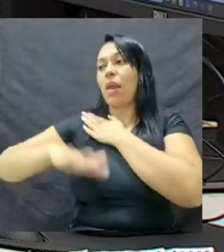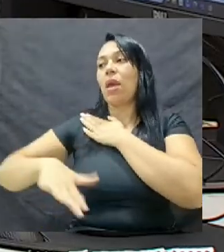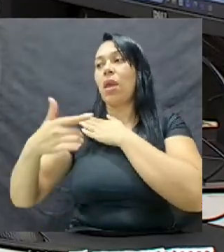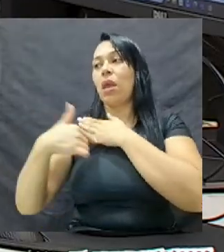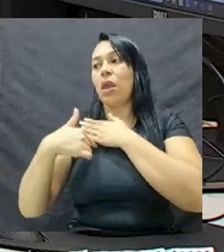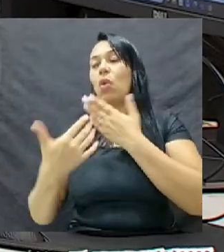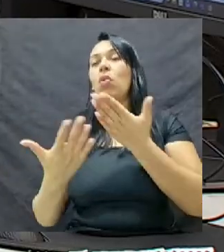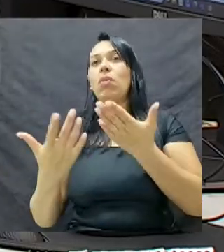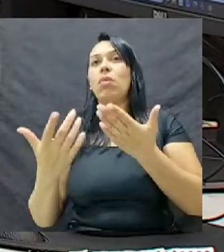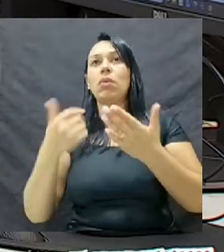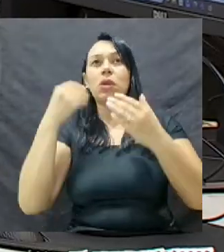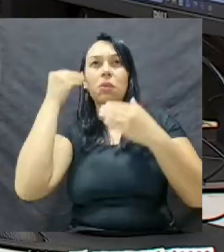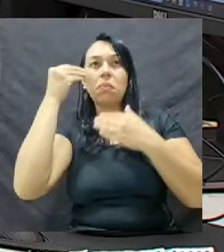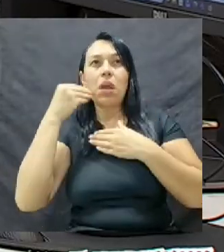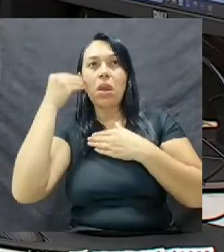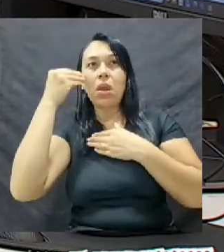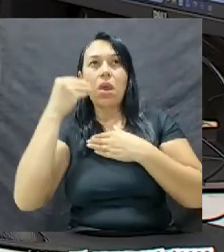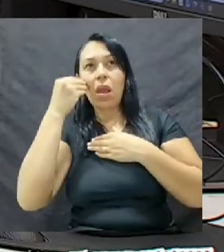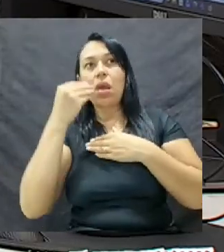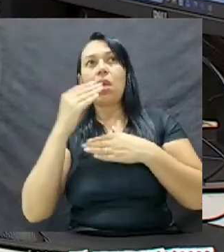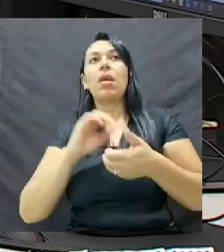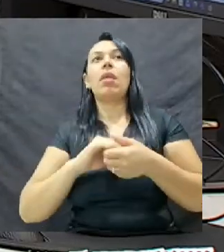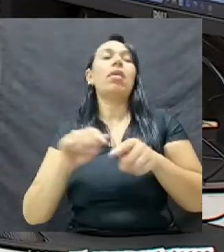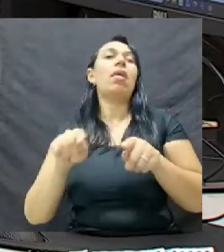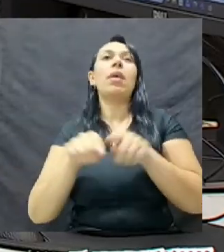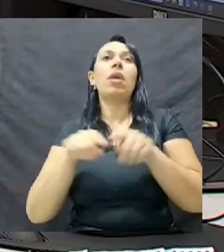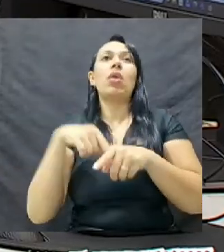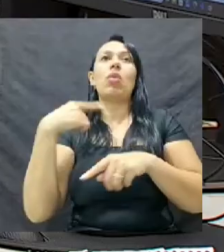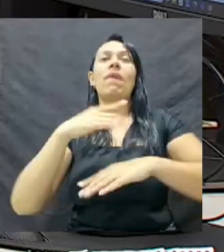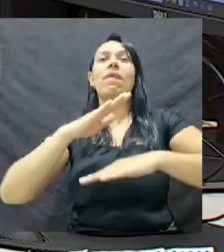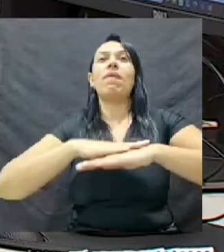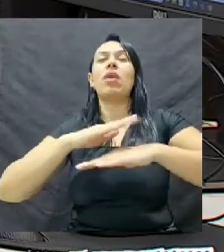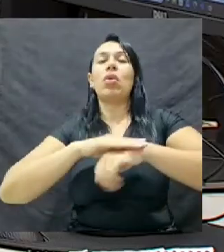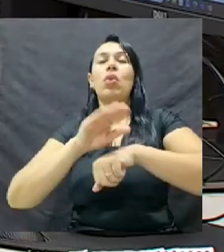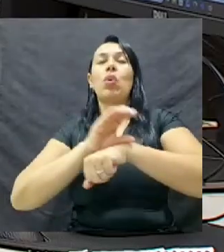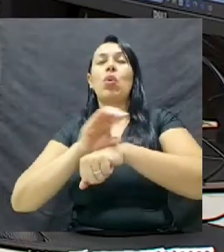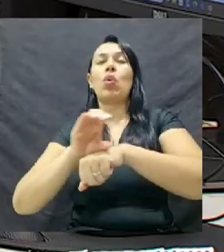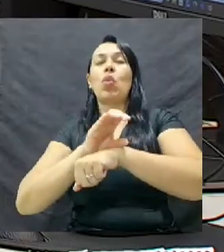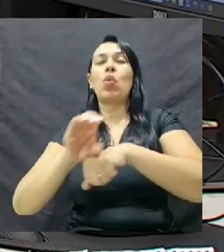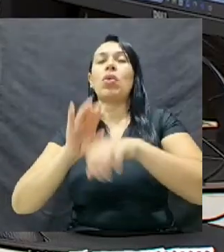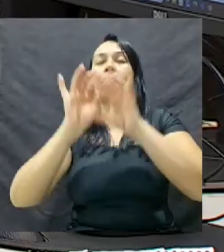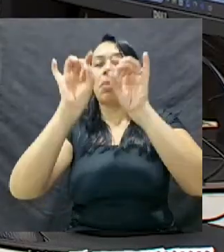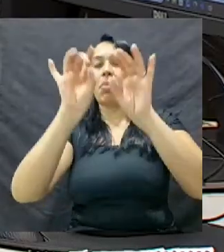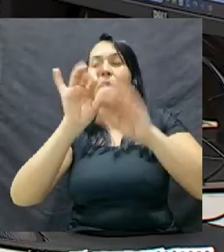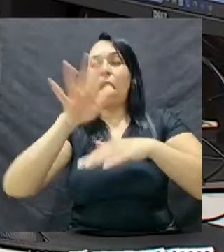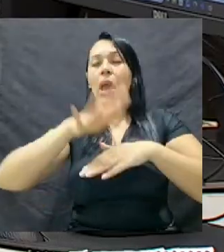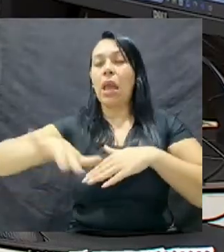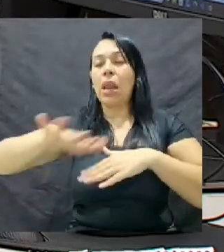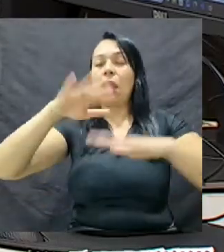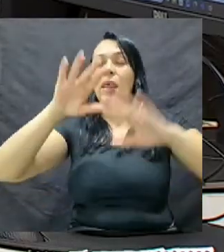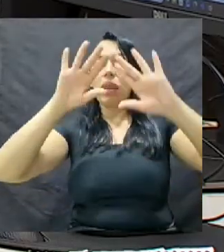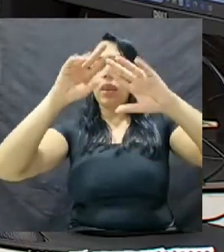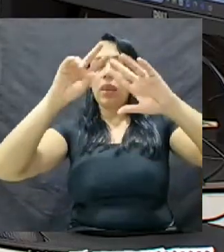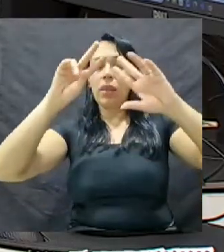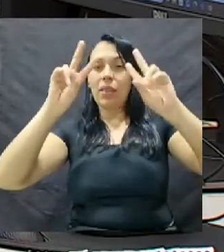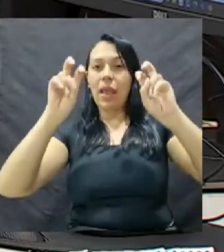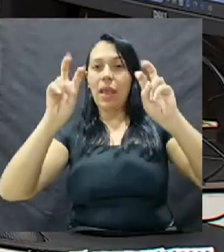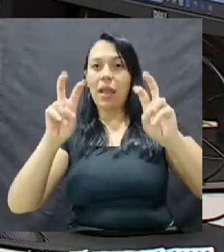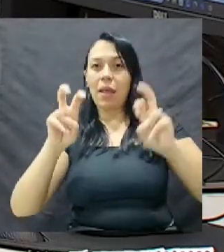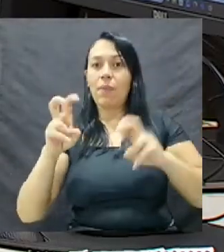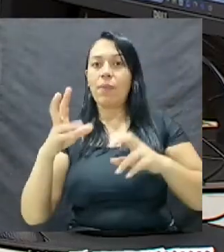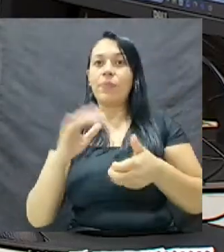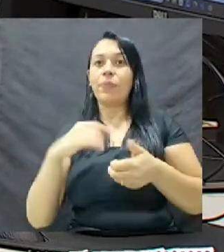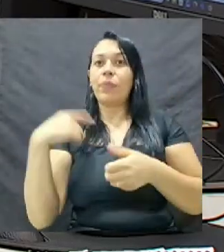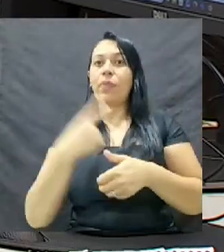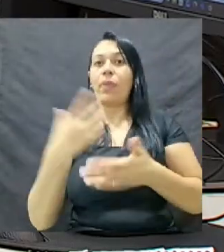instrução. Nós fizemos muitos cursos de especialização nesse tempo, com que isso nos trouxe